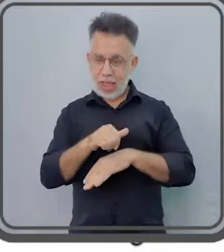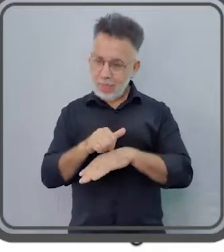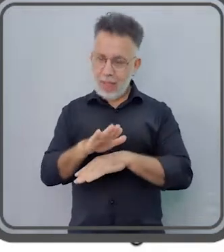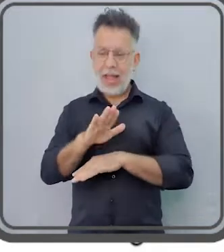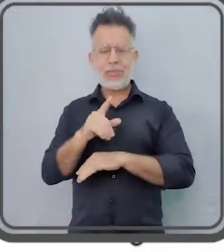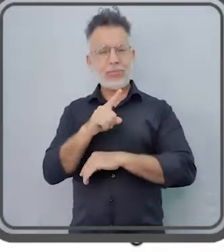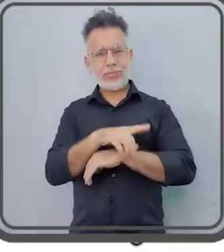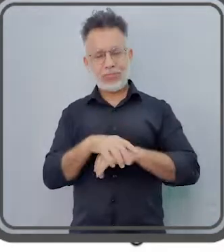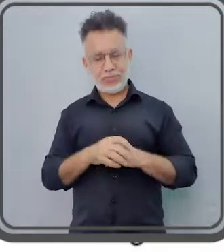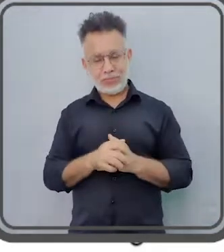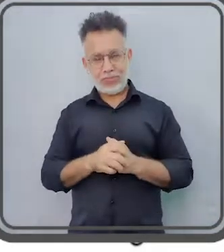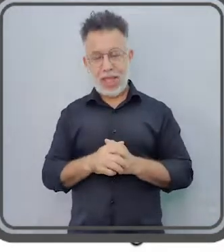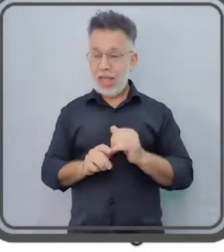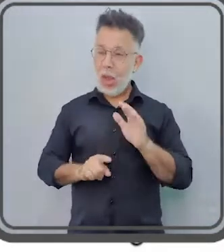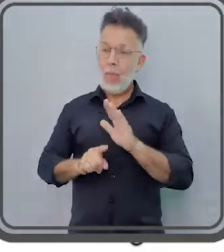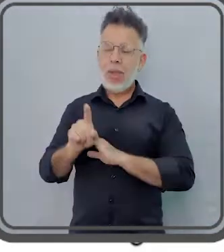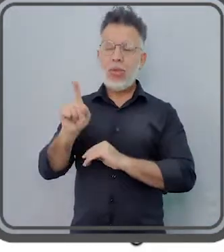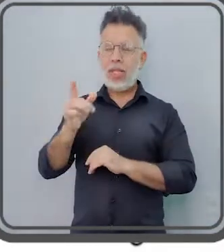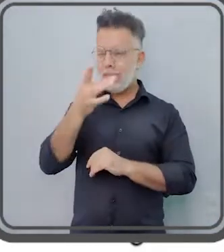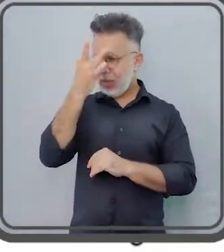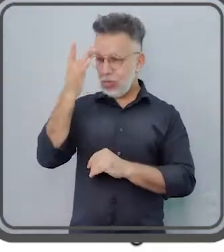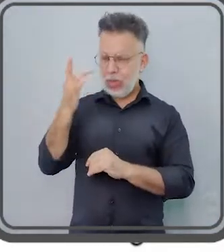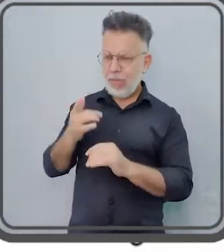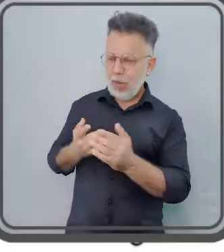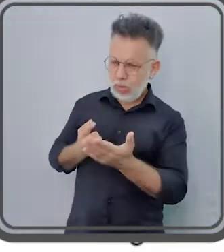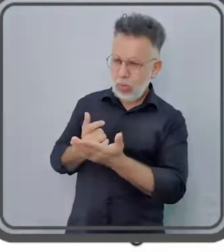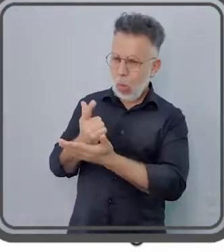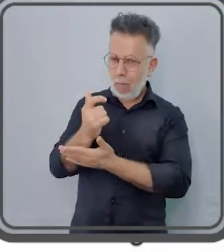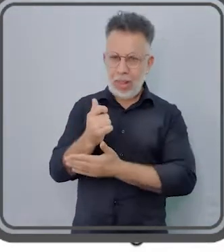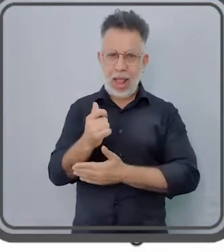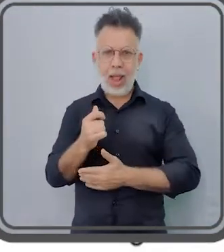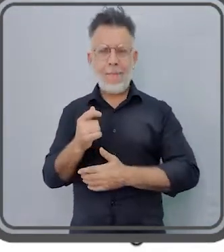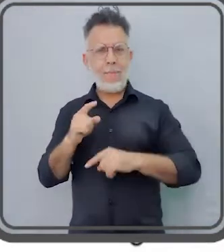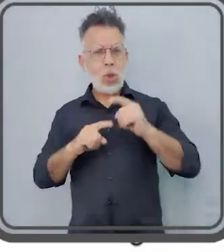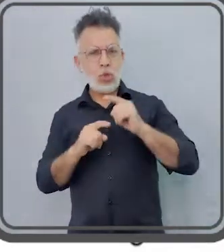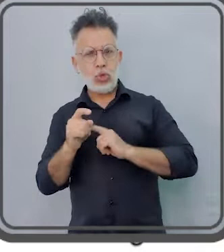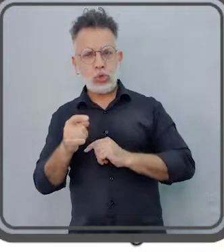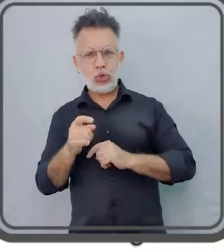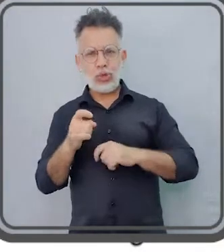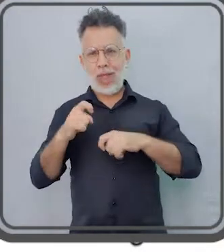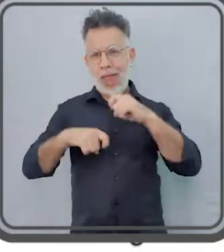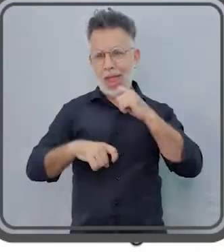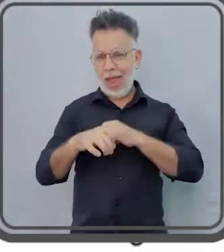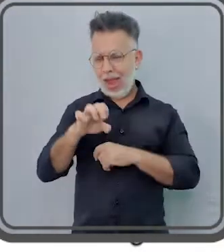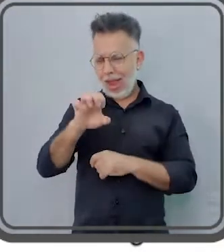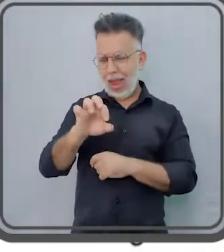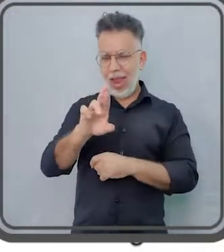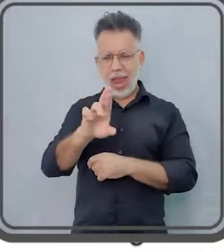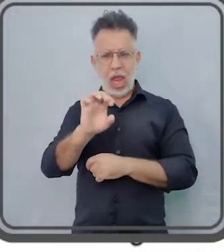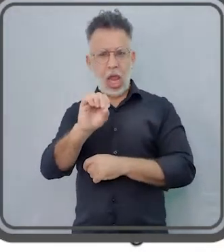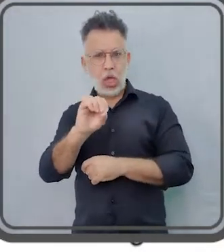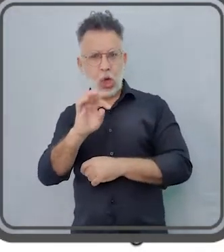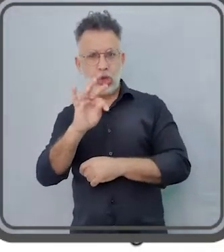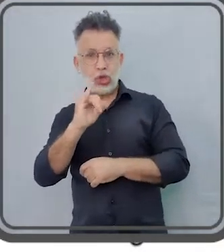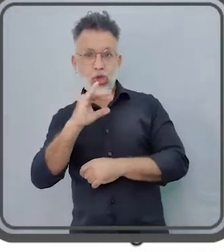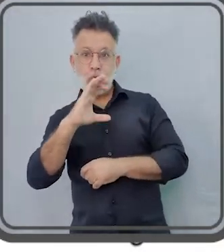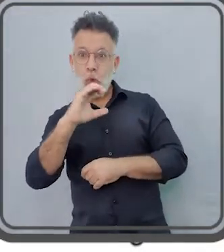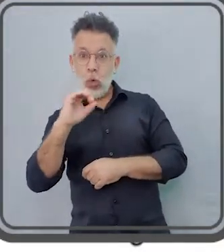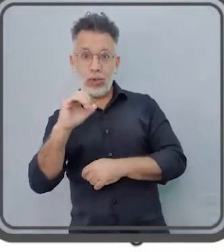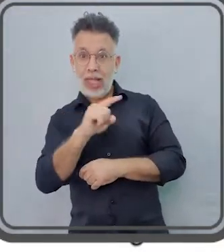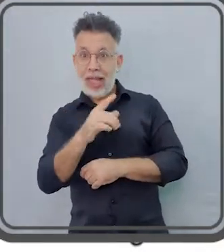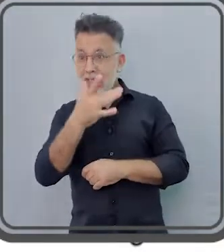12%. E eu perguntei se as pessoas compram produtos eróticos. E aí, sabe o que foi muito engraçado? As pessoas não estavam